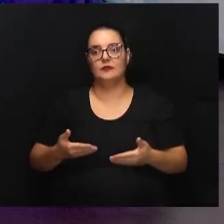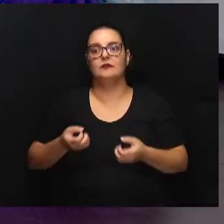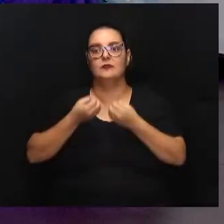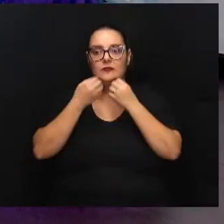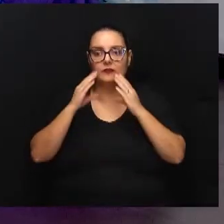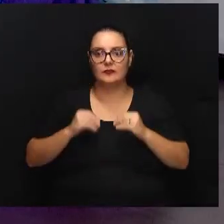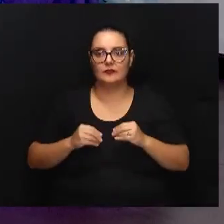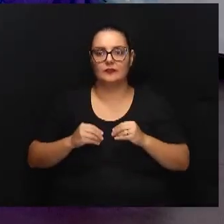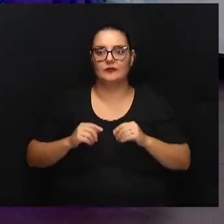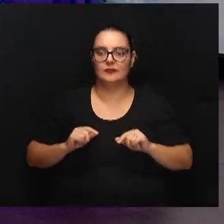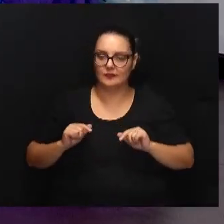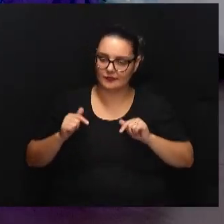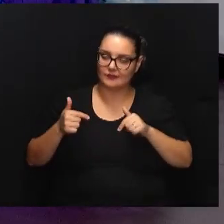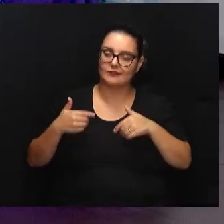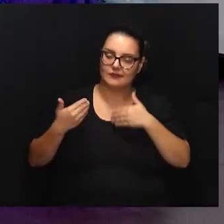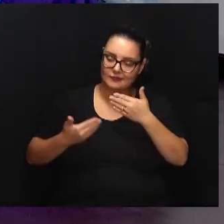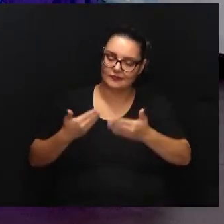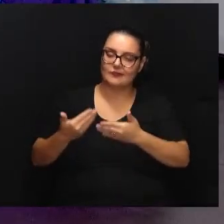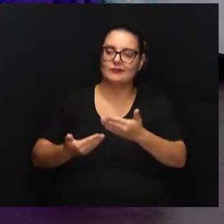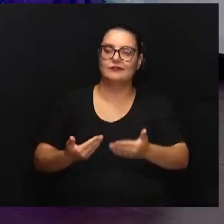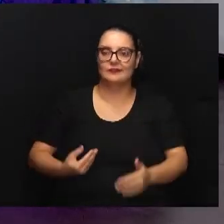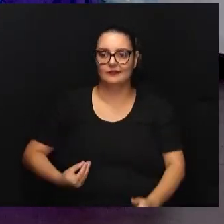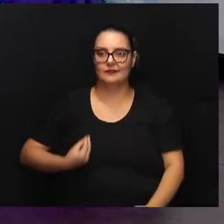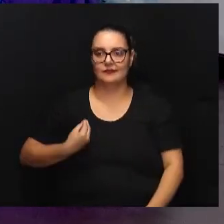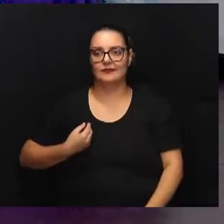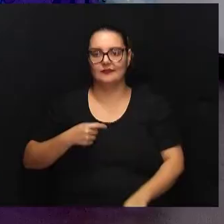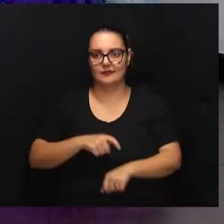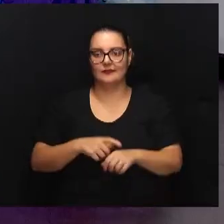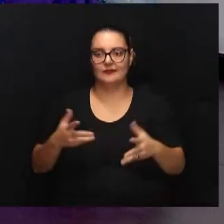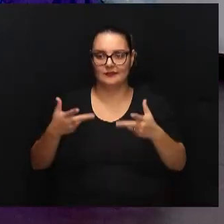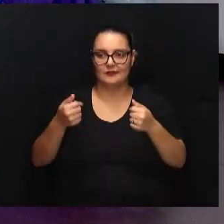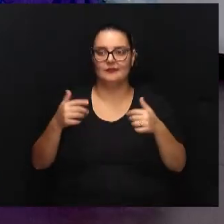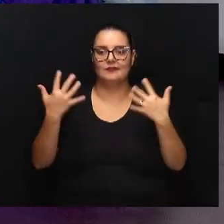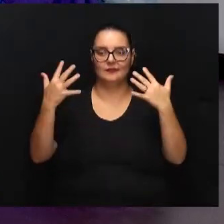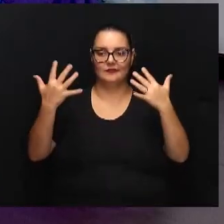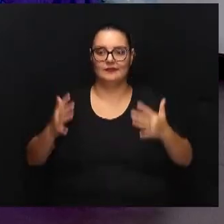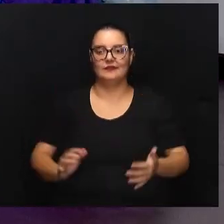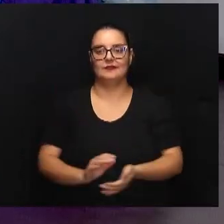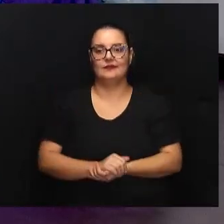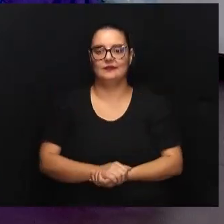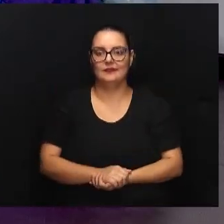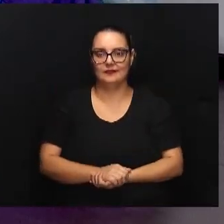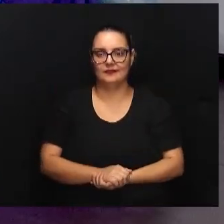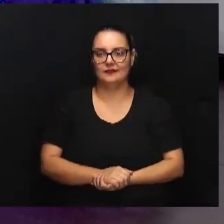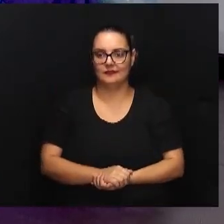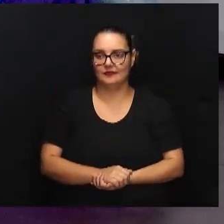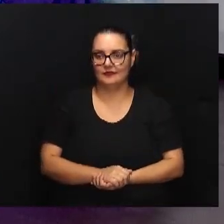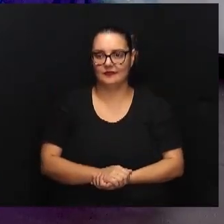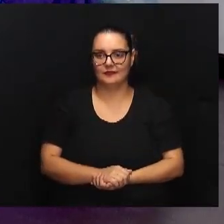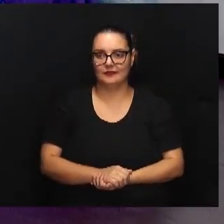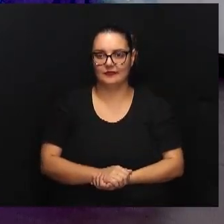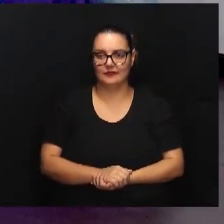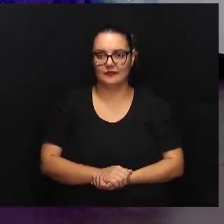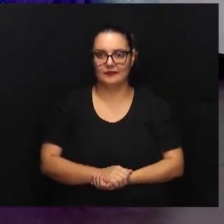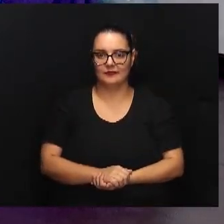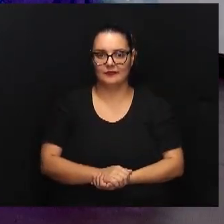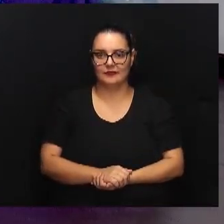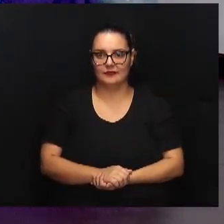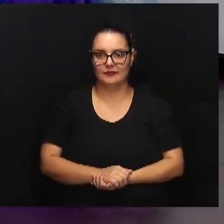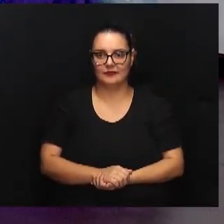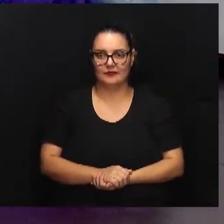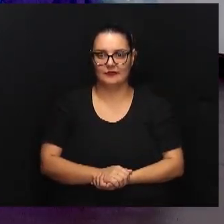possível a gente estar aqui hoje. Então, muito boa noite e vamos viver esse momento inesquecível.